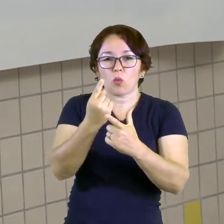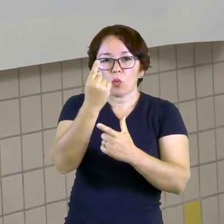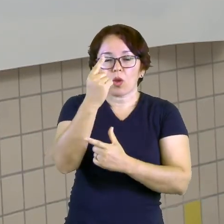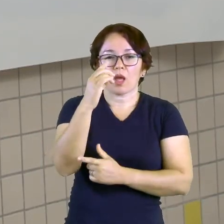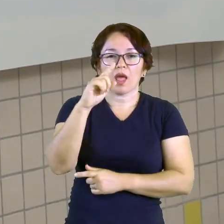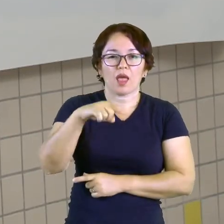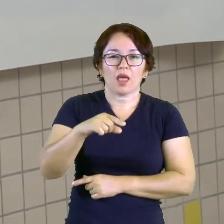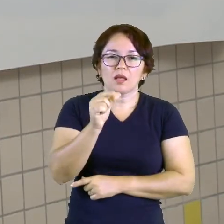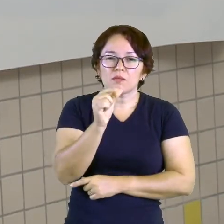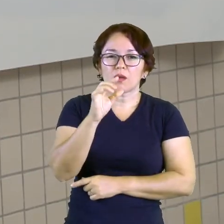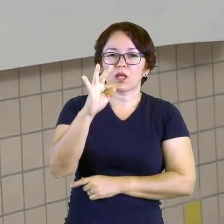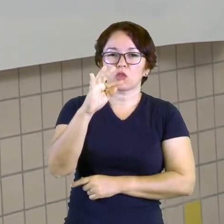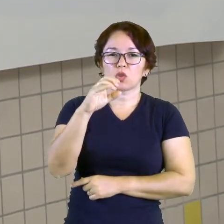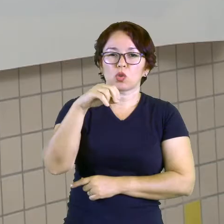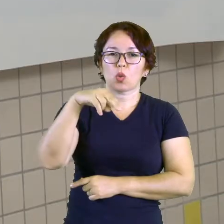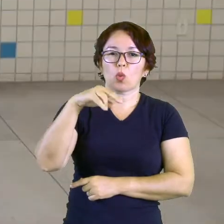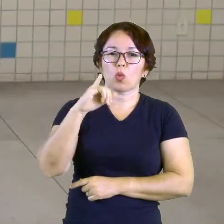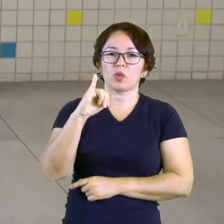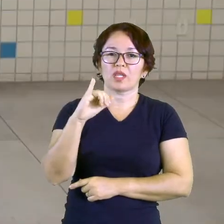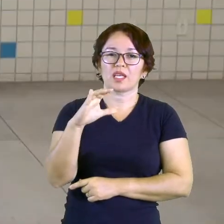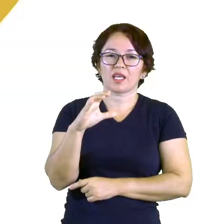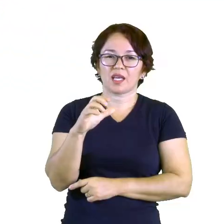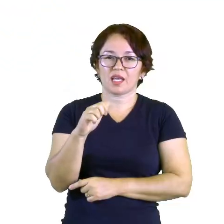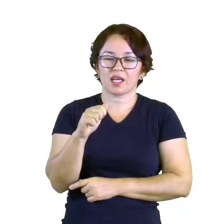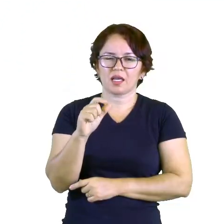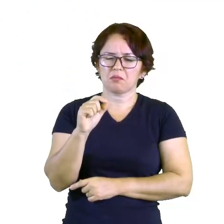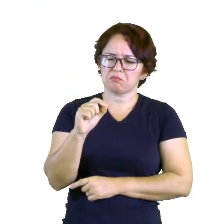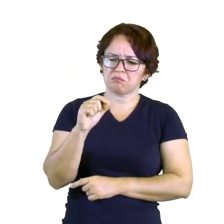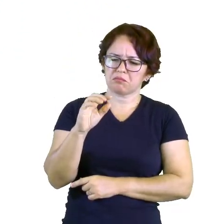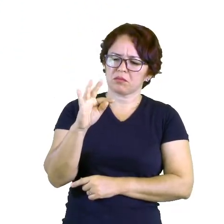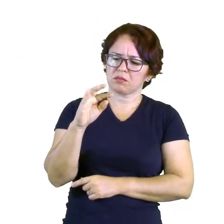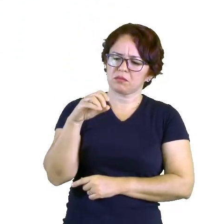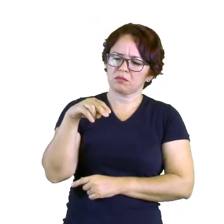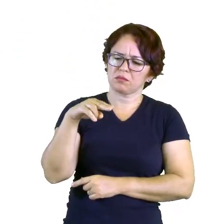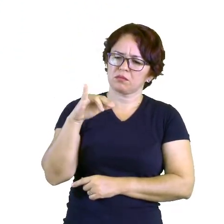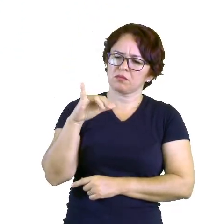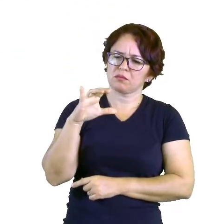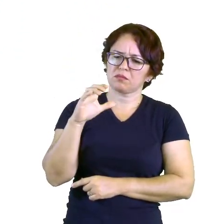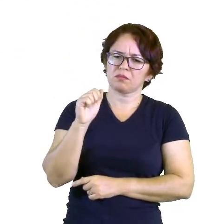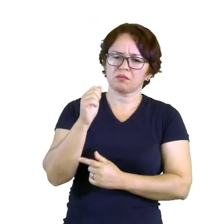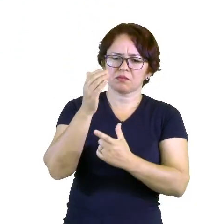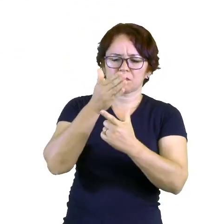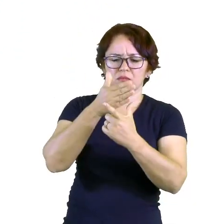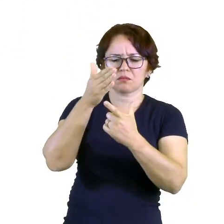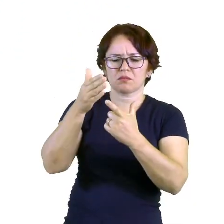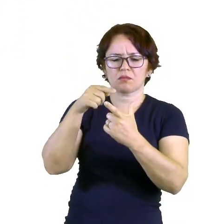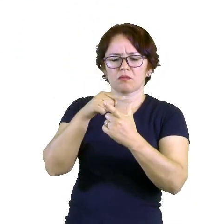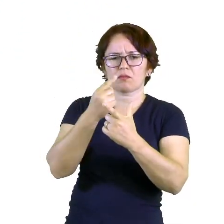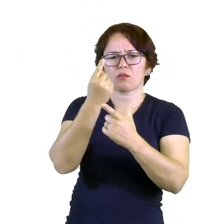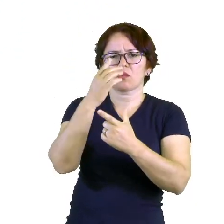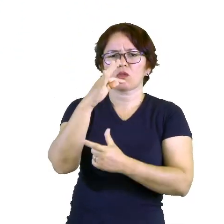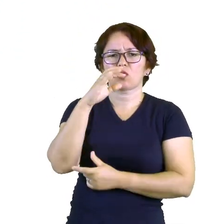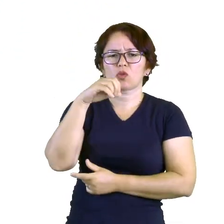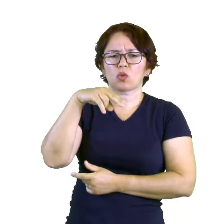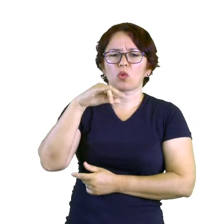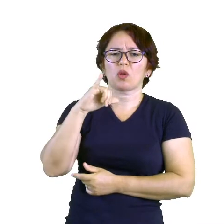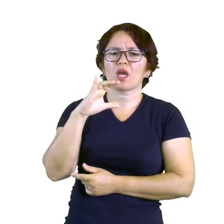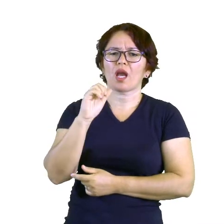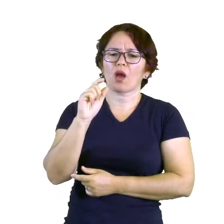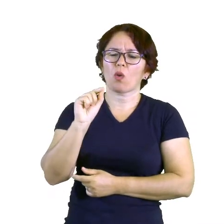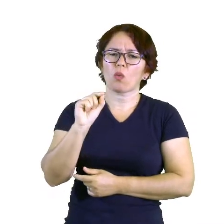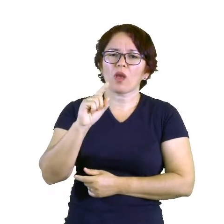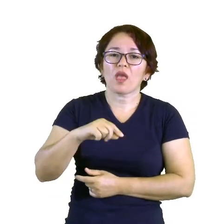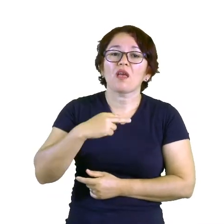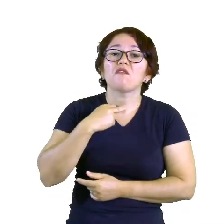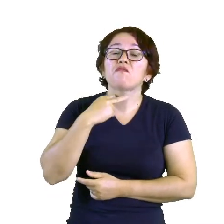sílaba tônica daquela palavra? Vamos lá. Sílaba tônica é a sílaba que emitimos com mais